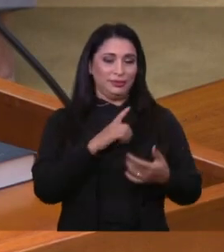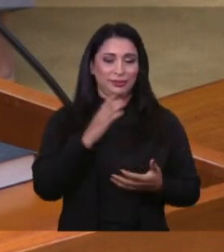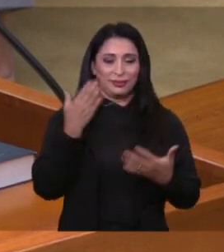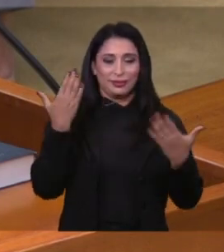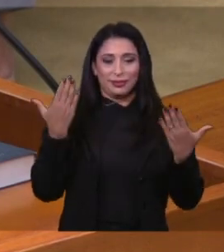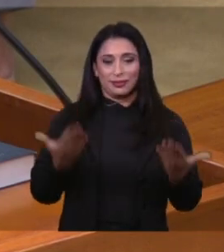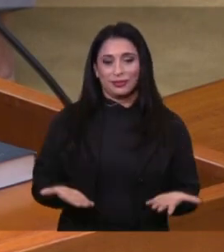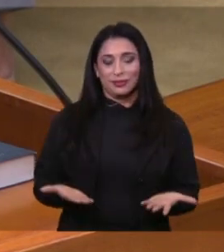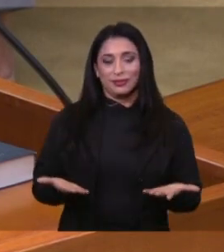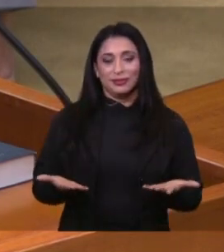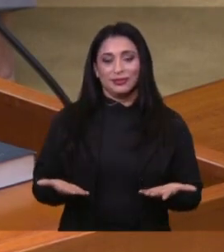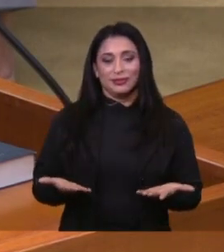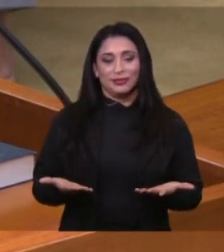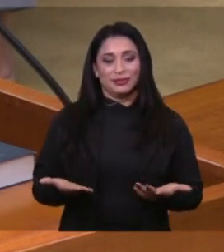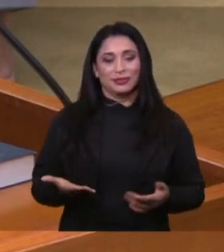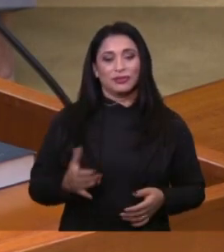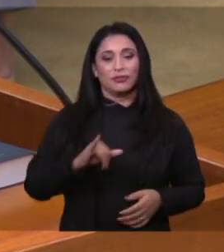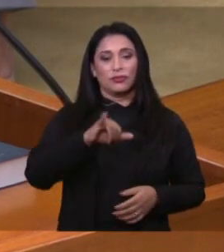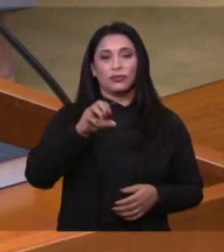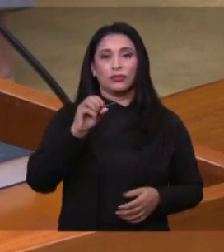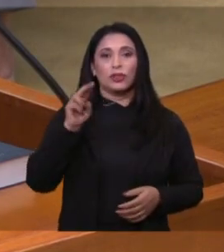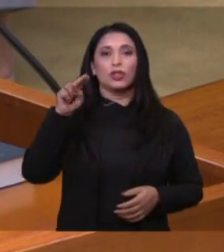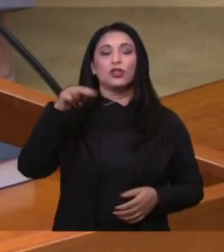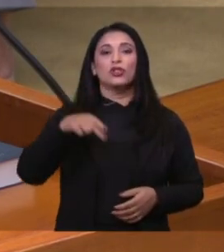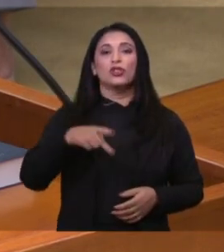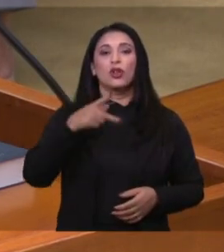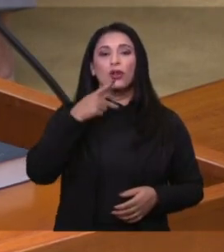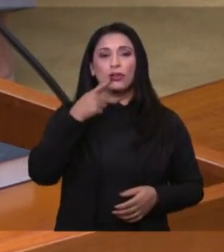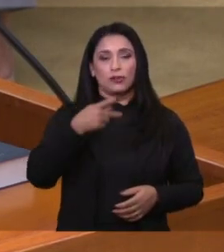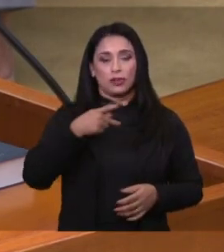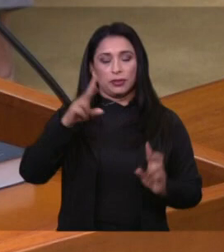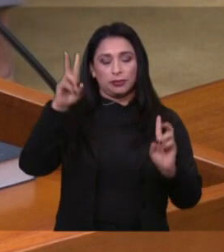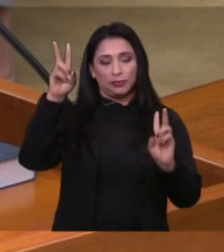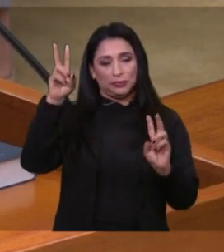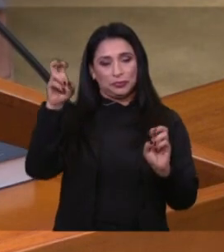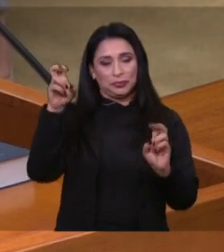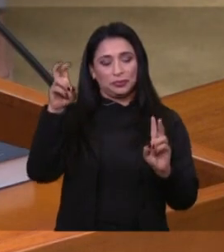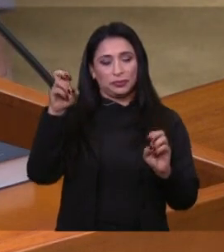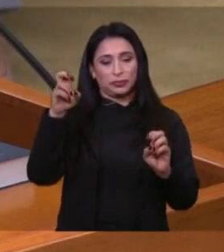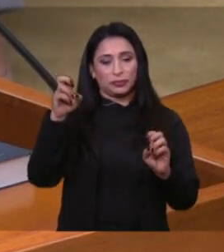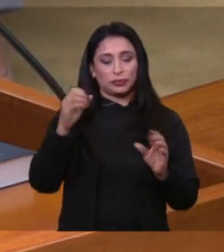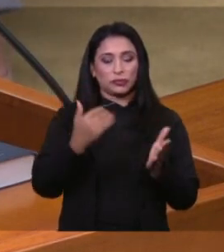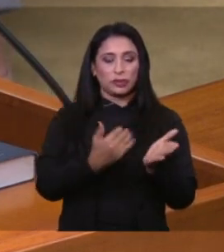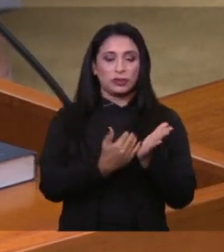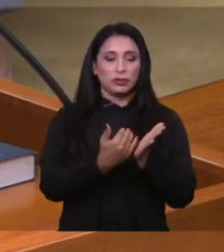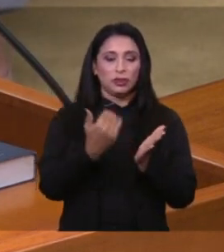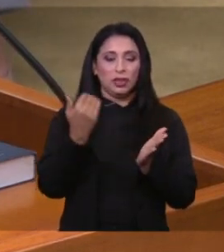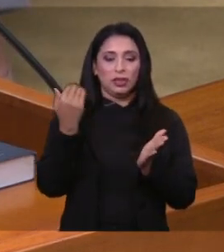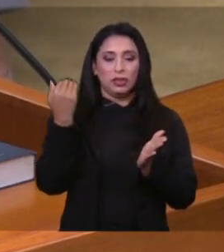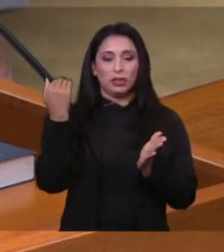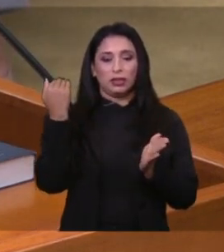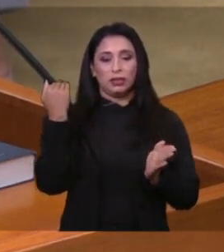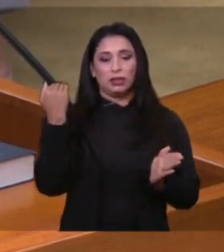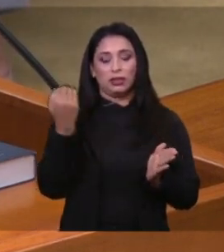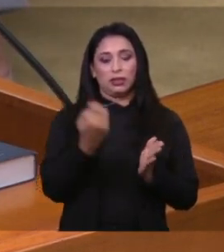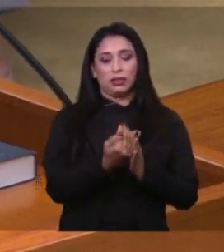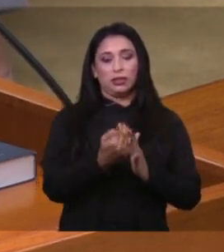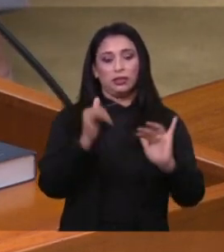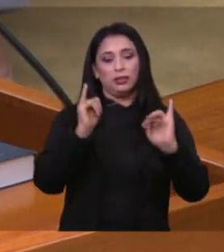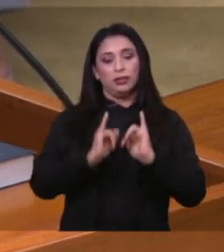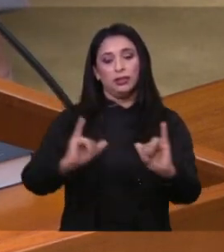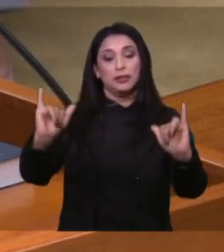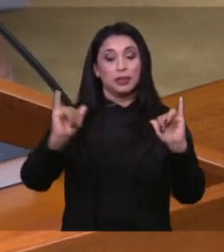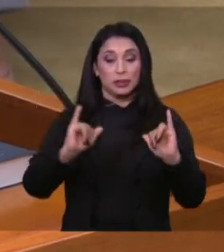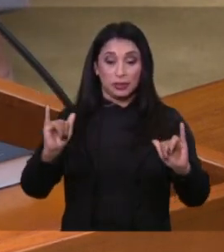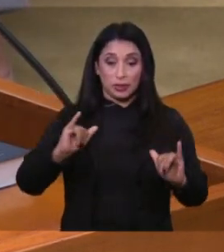A fala é de John Adams e serve de introdução para a notícia de que